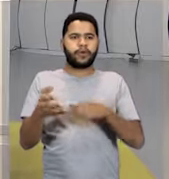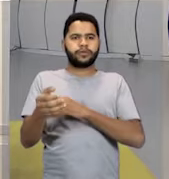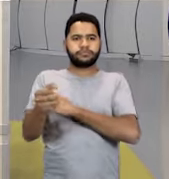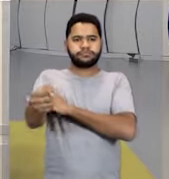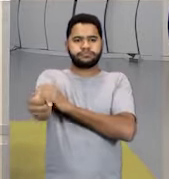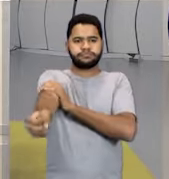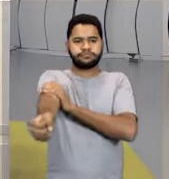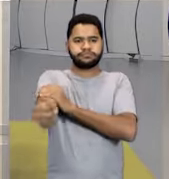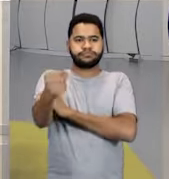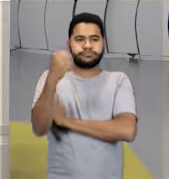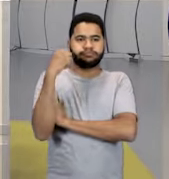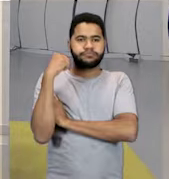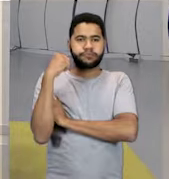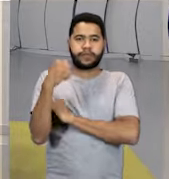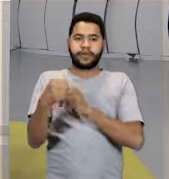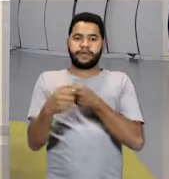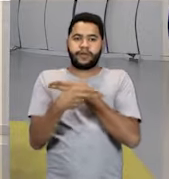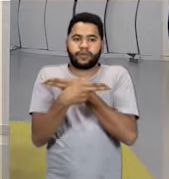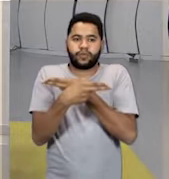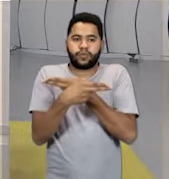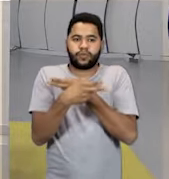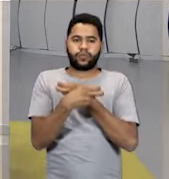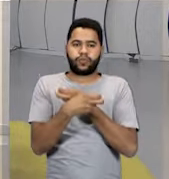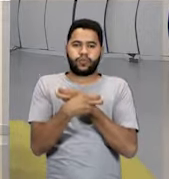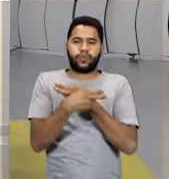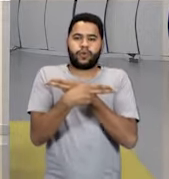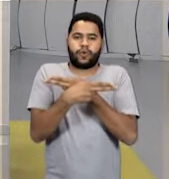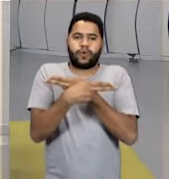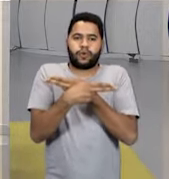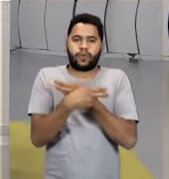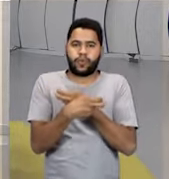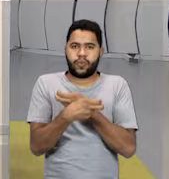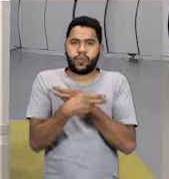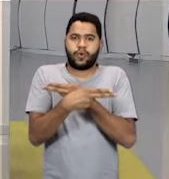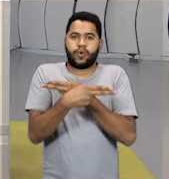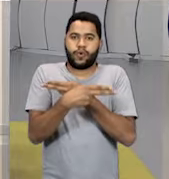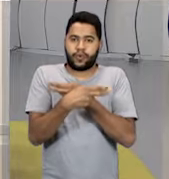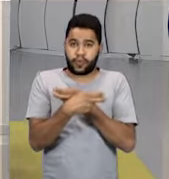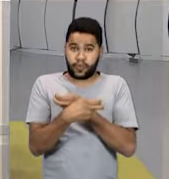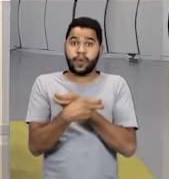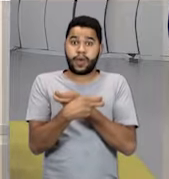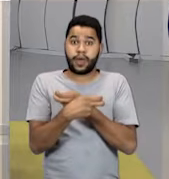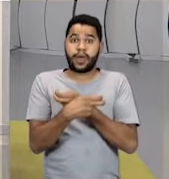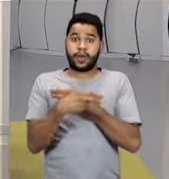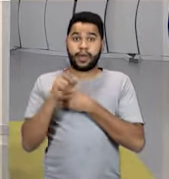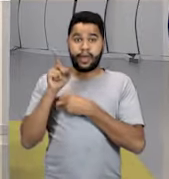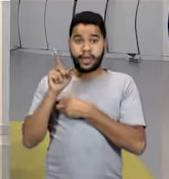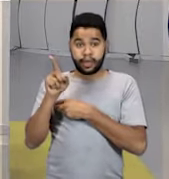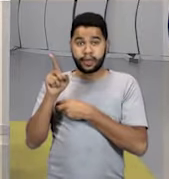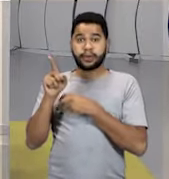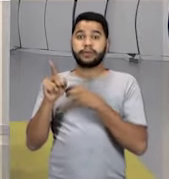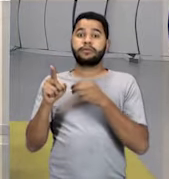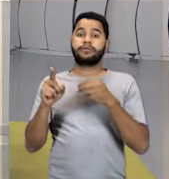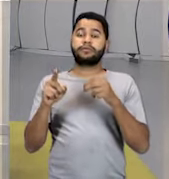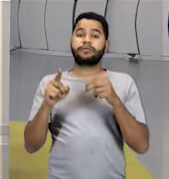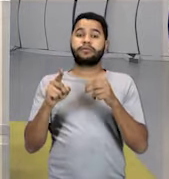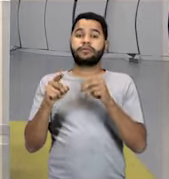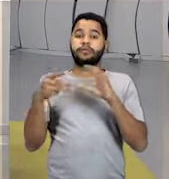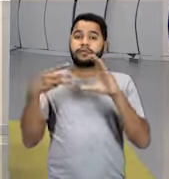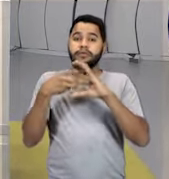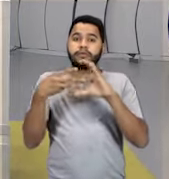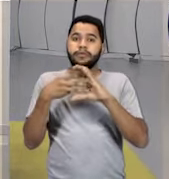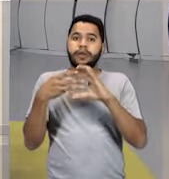que o músculo vai contrair e esticar, contrair e esticar. Então, essas células têm um formato